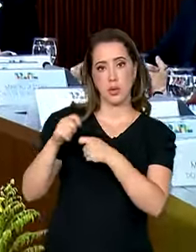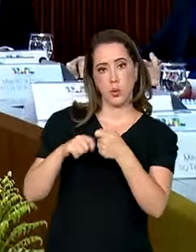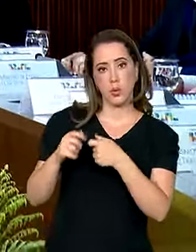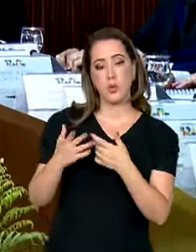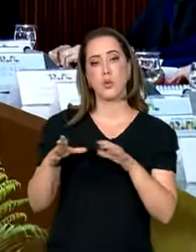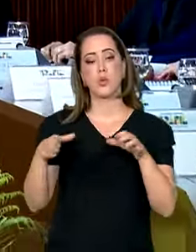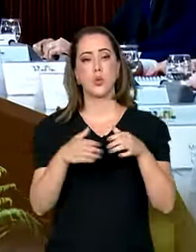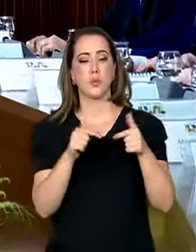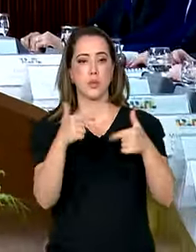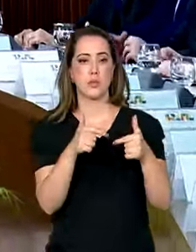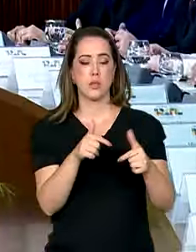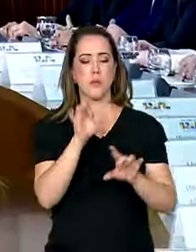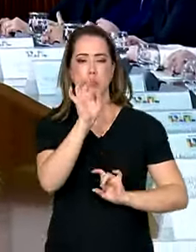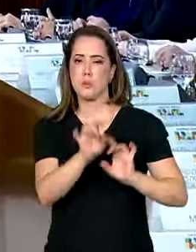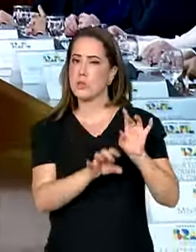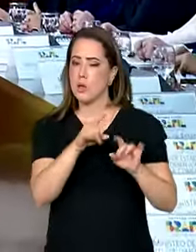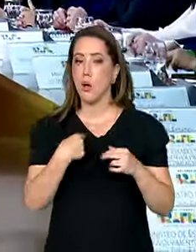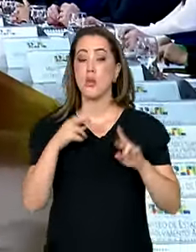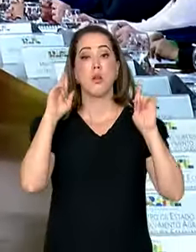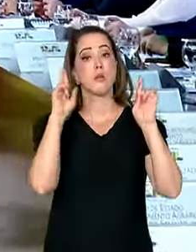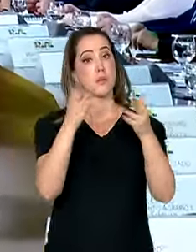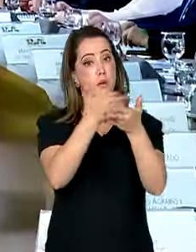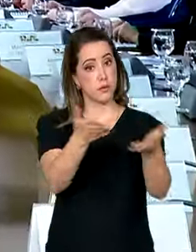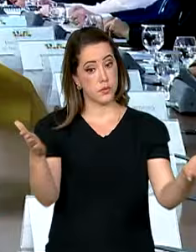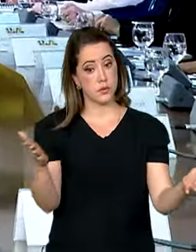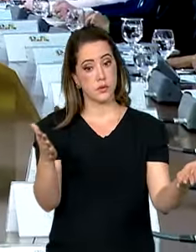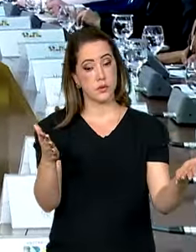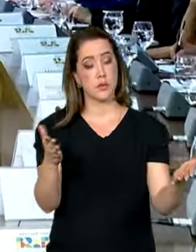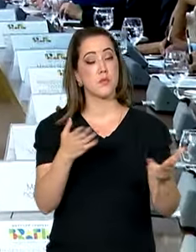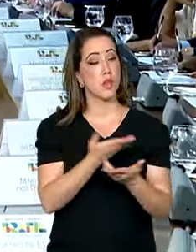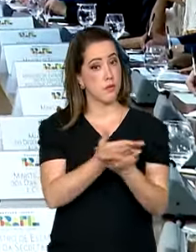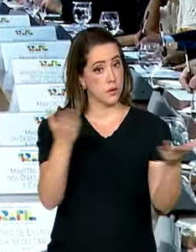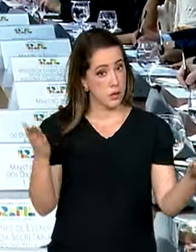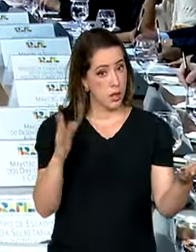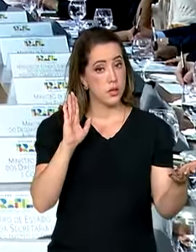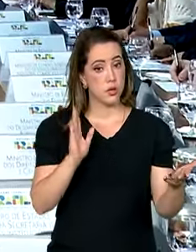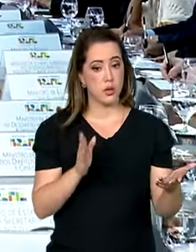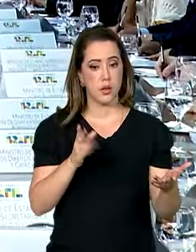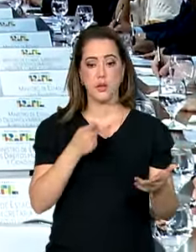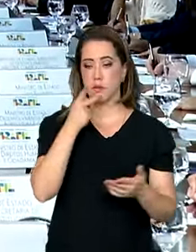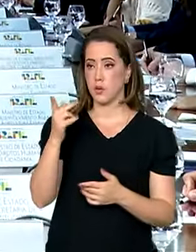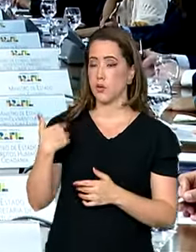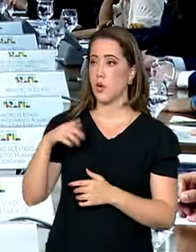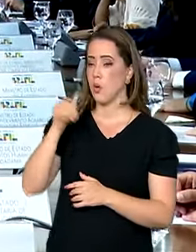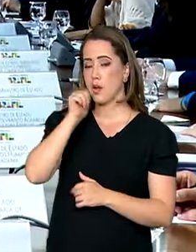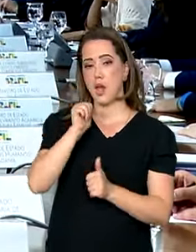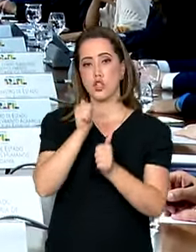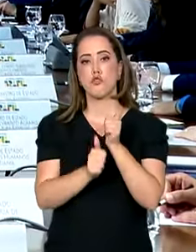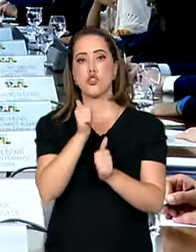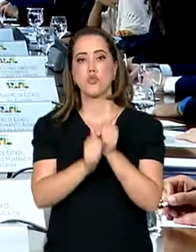vai ter grupo de trabalhos específicos eu espero que vocês de de vocês como diz uma jogadora do futebol